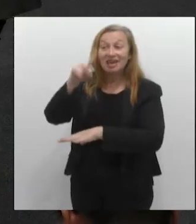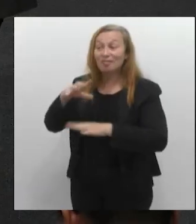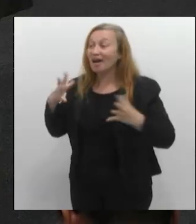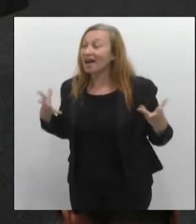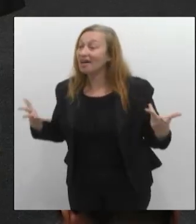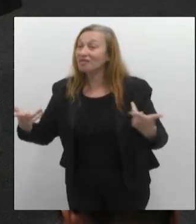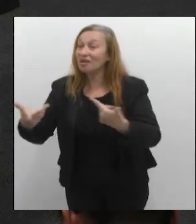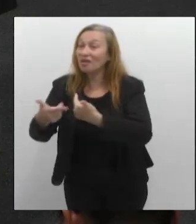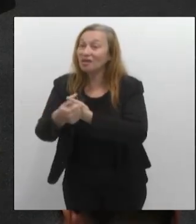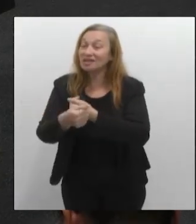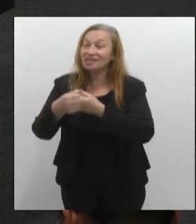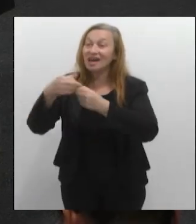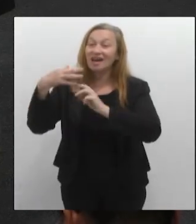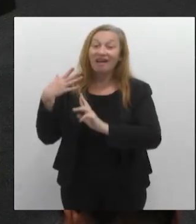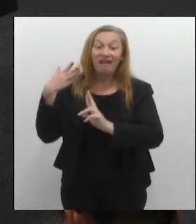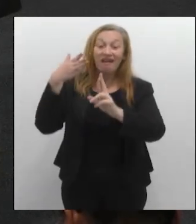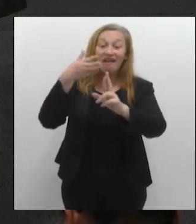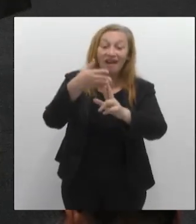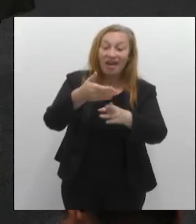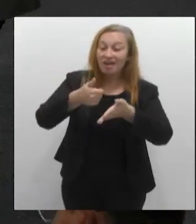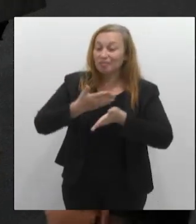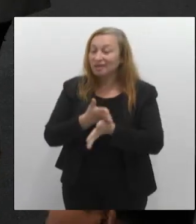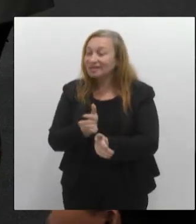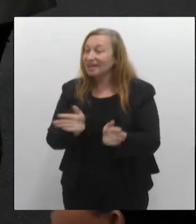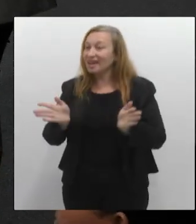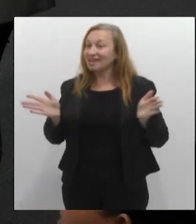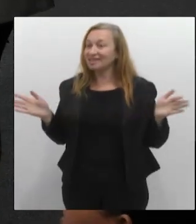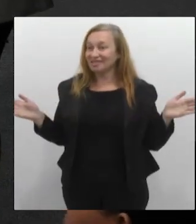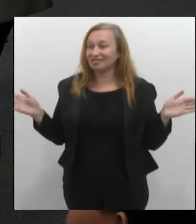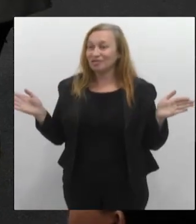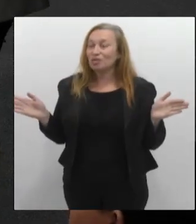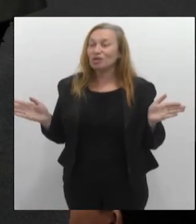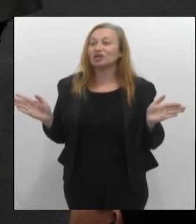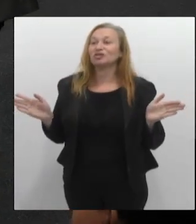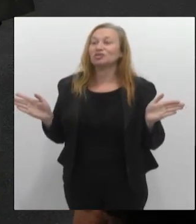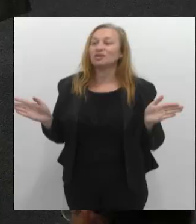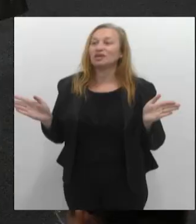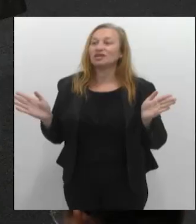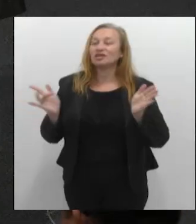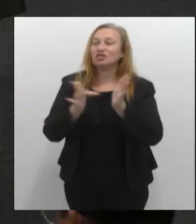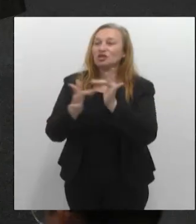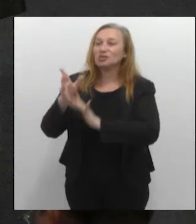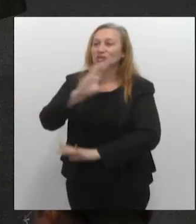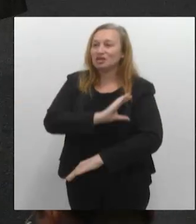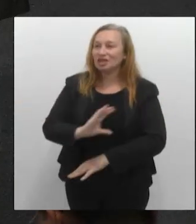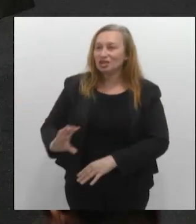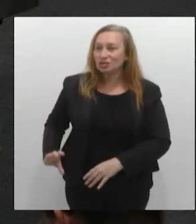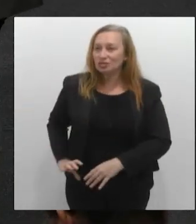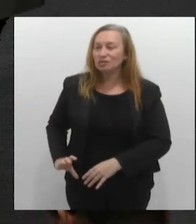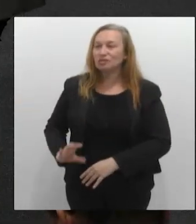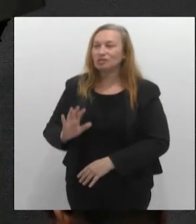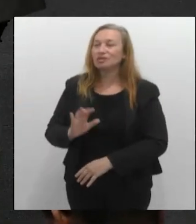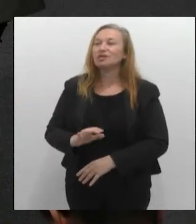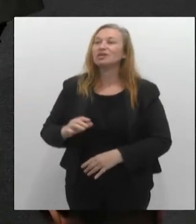é maravilhosa. Resplandece o Cristo Redentor. 3 séculos